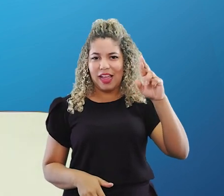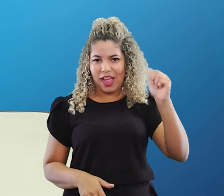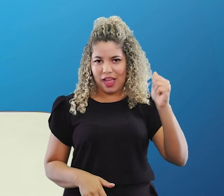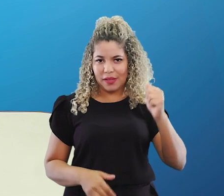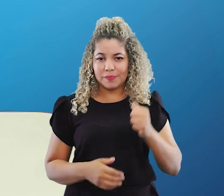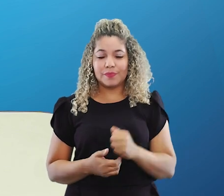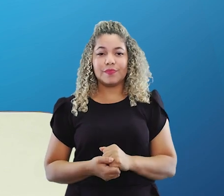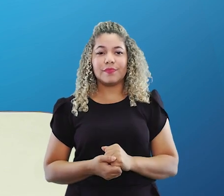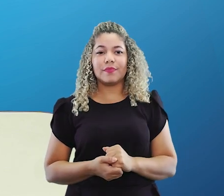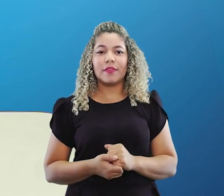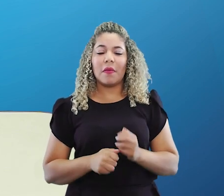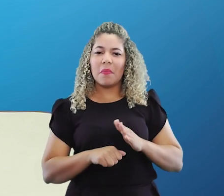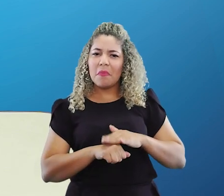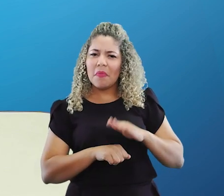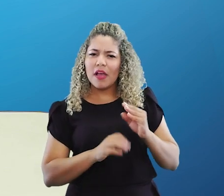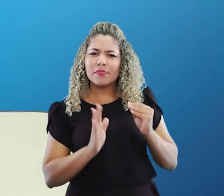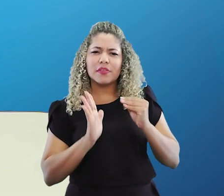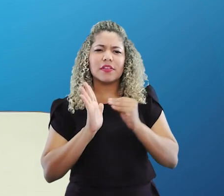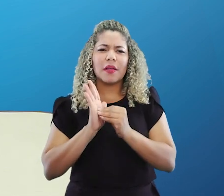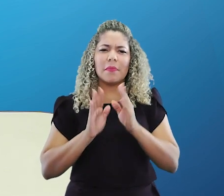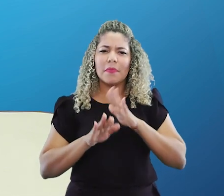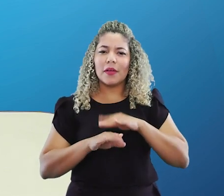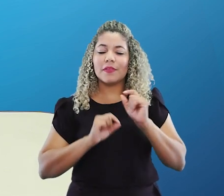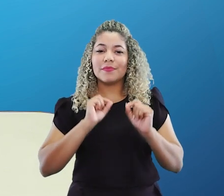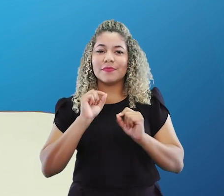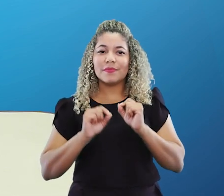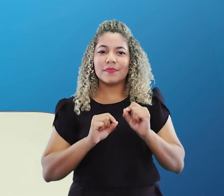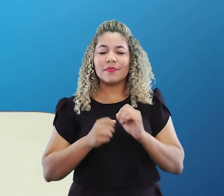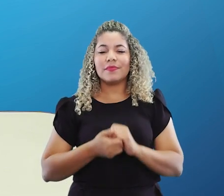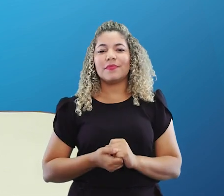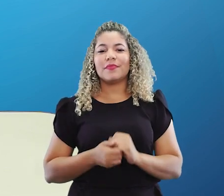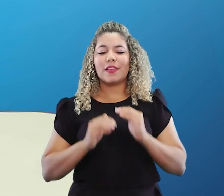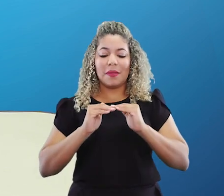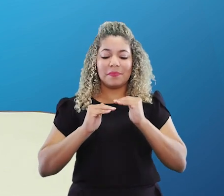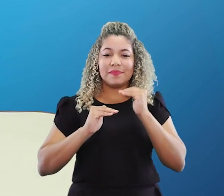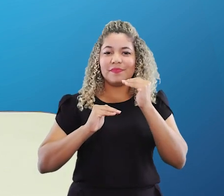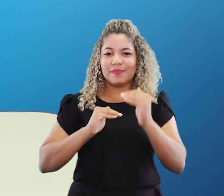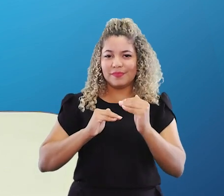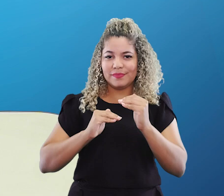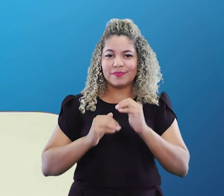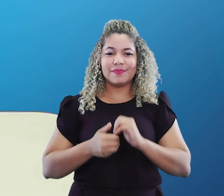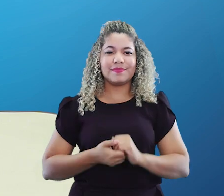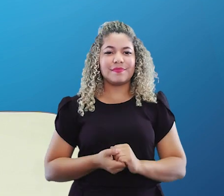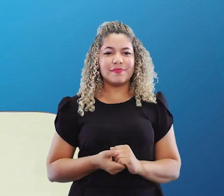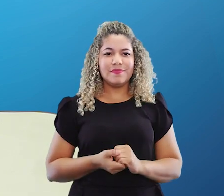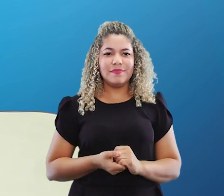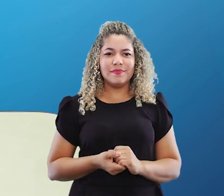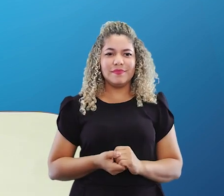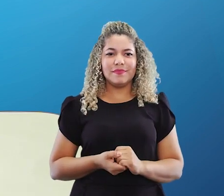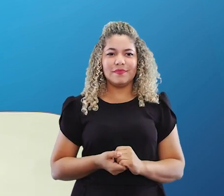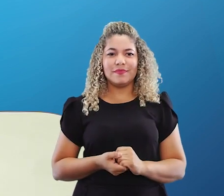equipamentos. Vamos colocar um pouco mais parte superior.